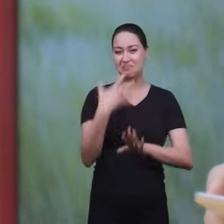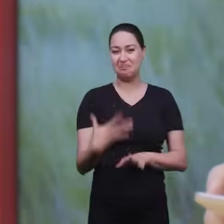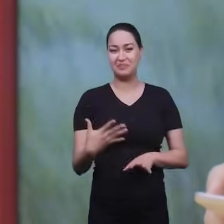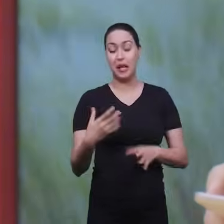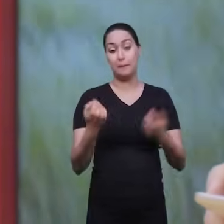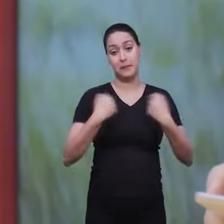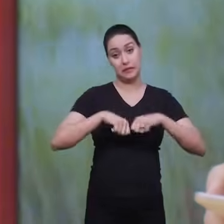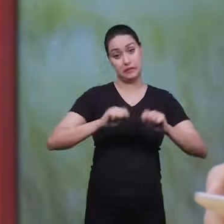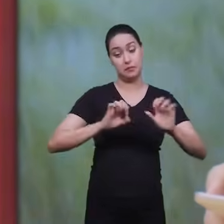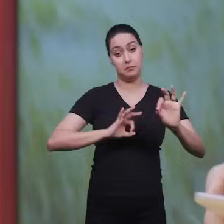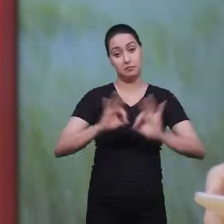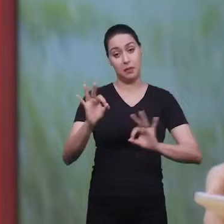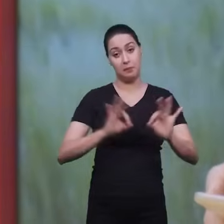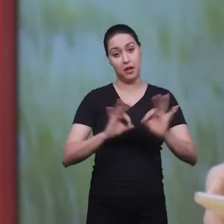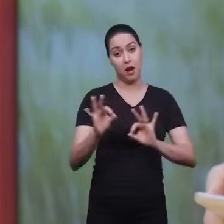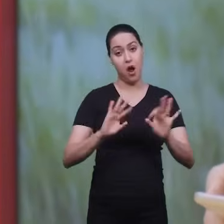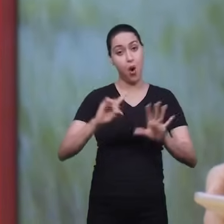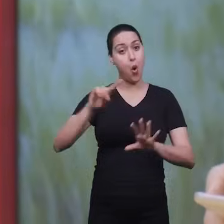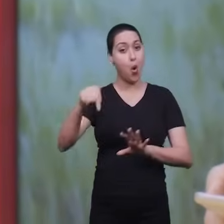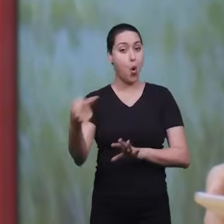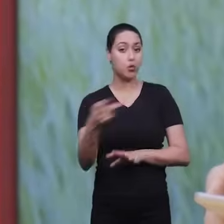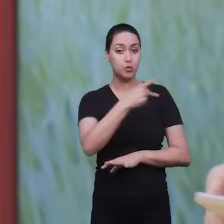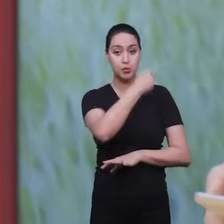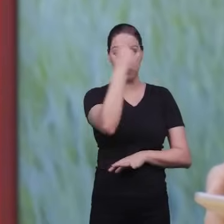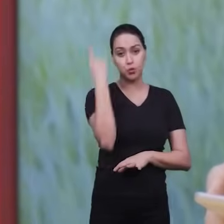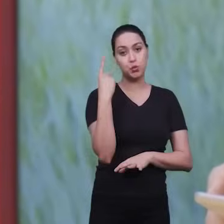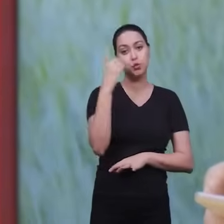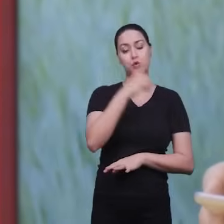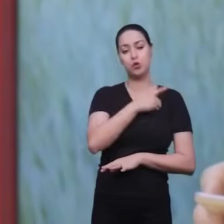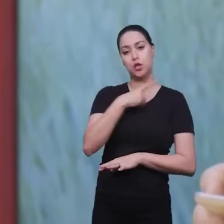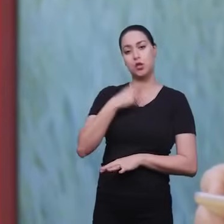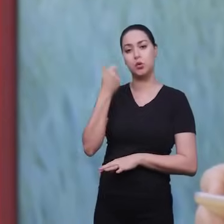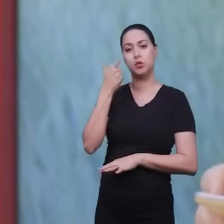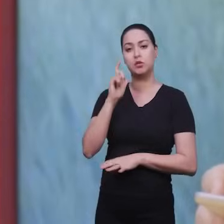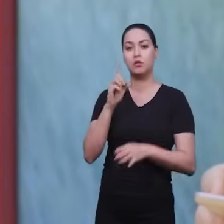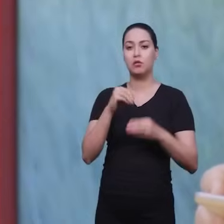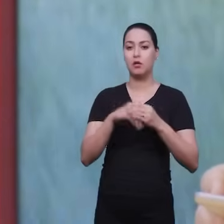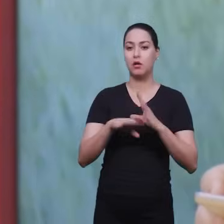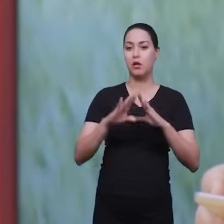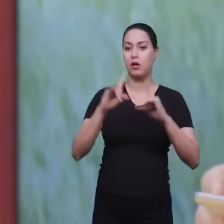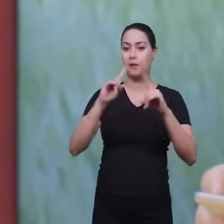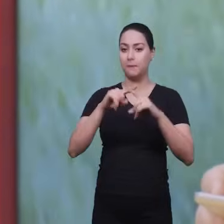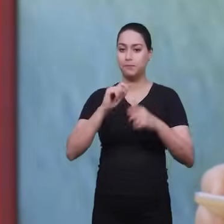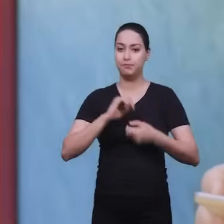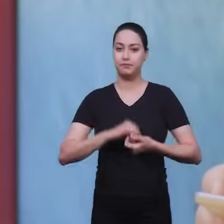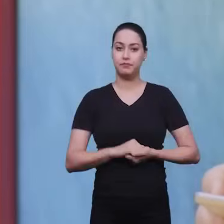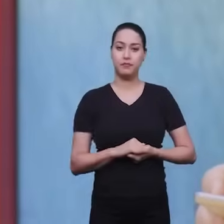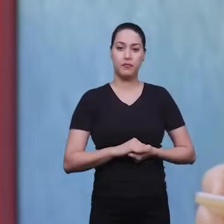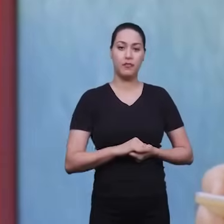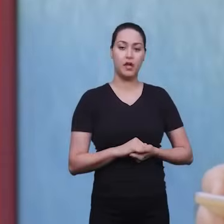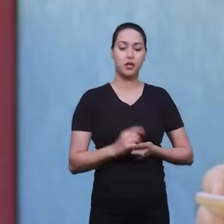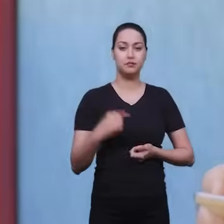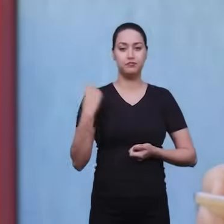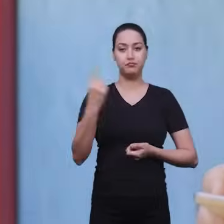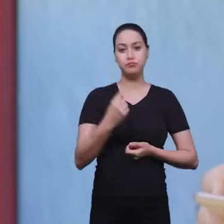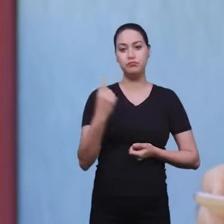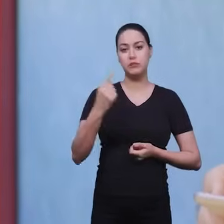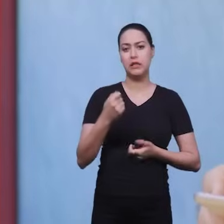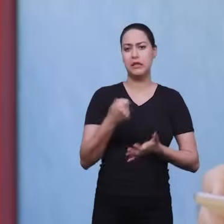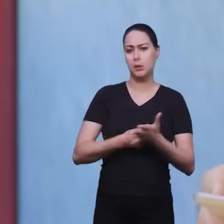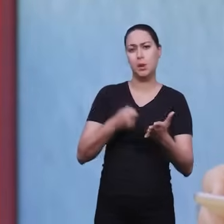prepara outros obreiros para sediar na igreja porque tá nós às vezes exigimos tanto de uma pessoa